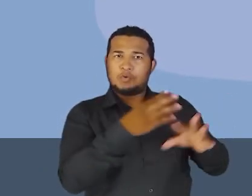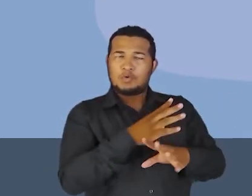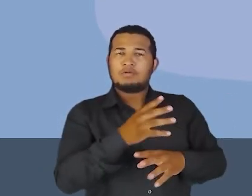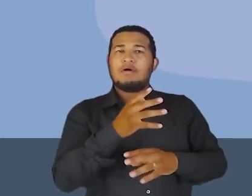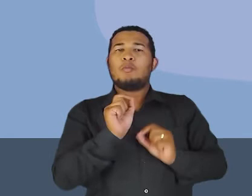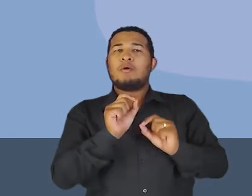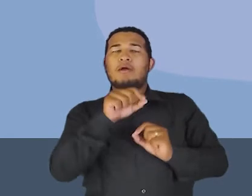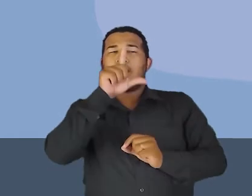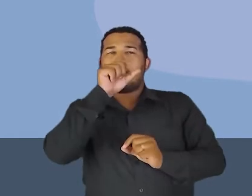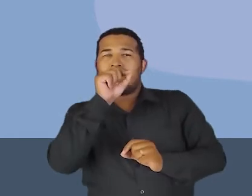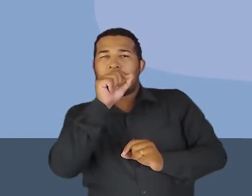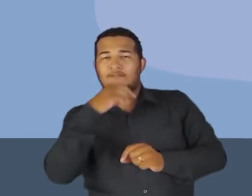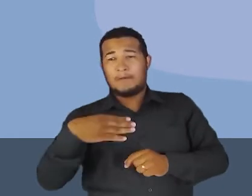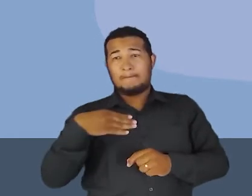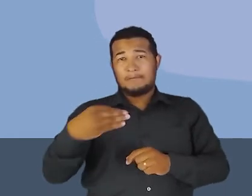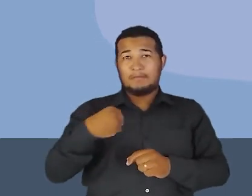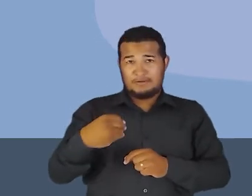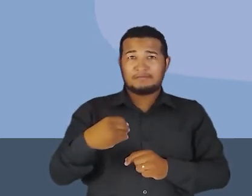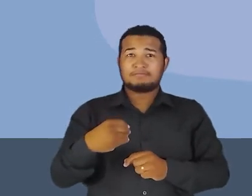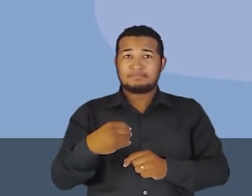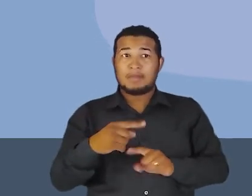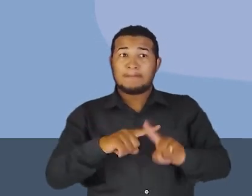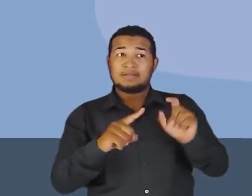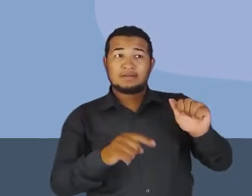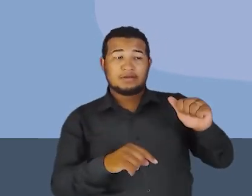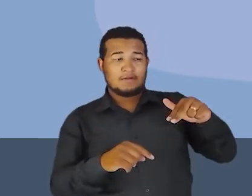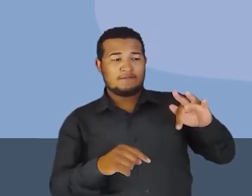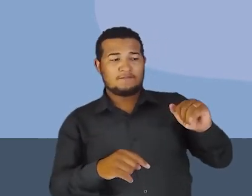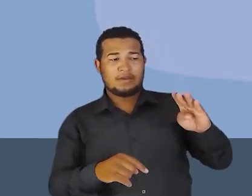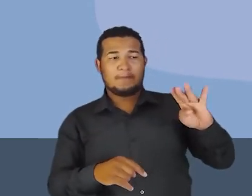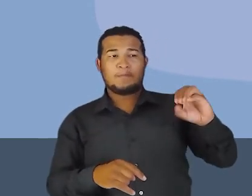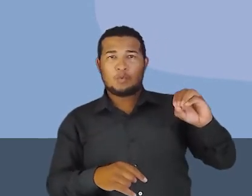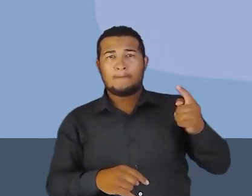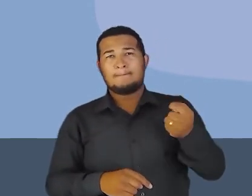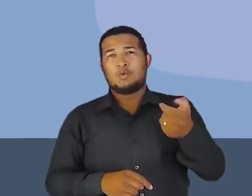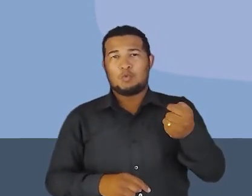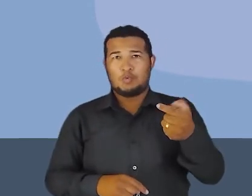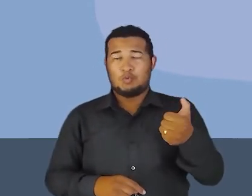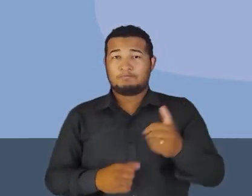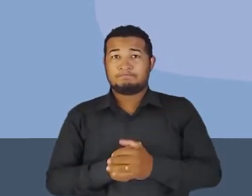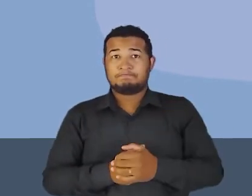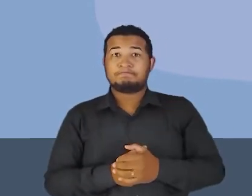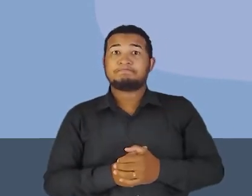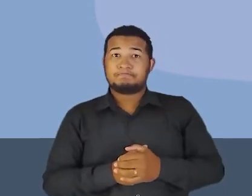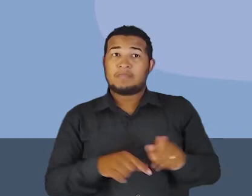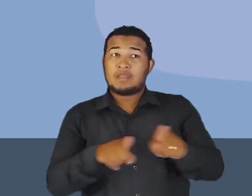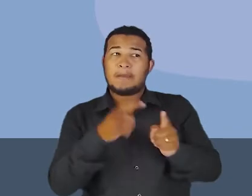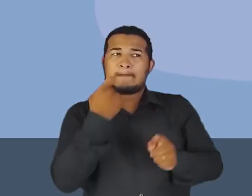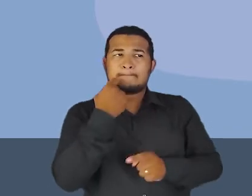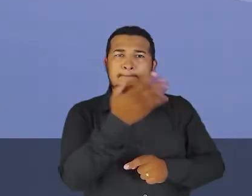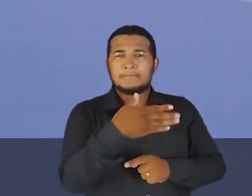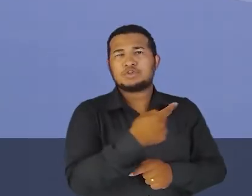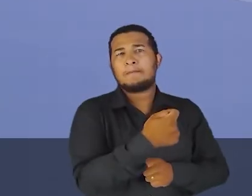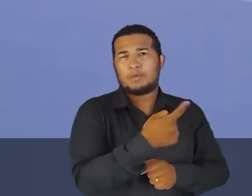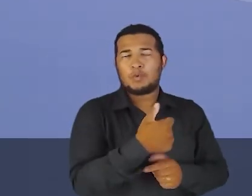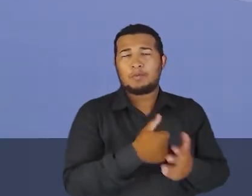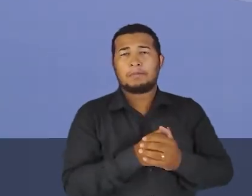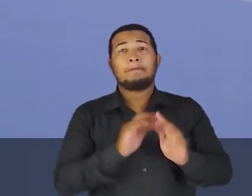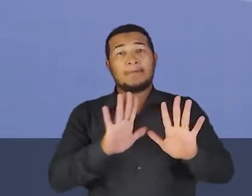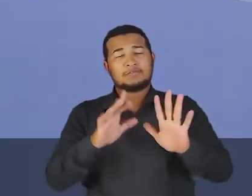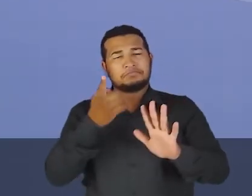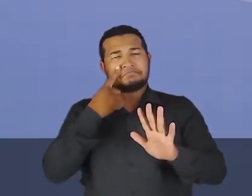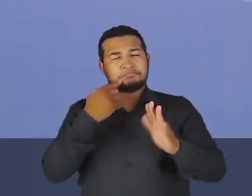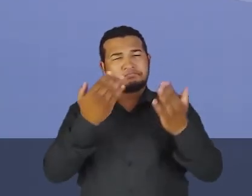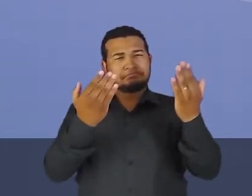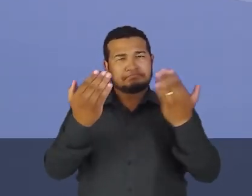e mamíferos. Pouco desenvolvida em anfíbios e peixes. É muito importante para a evolução dos répteis. Então vamos analisar isso